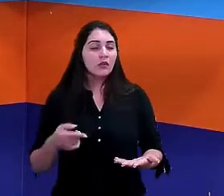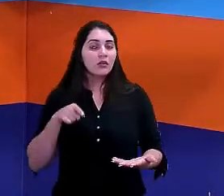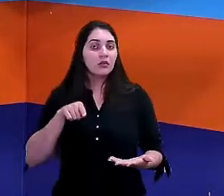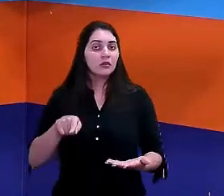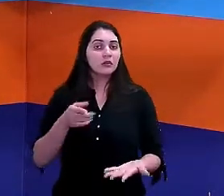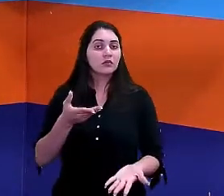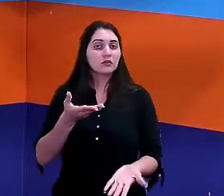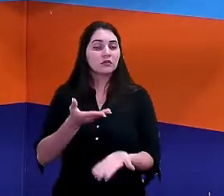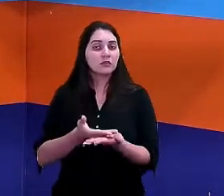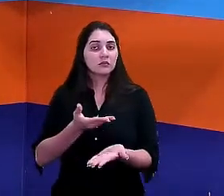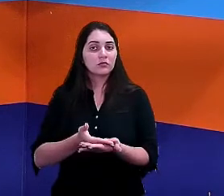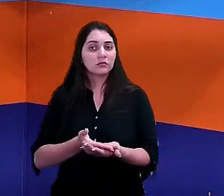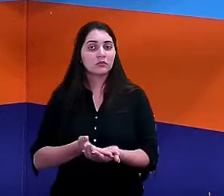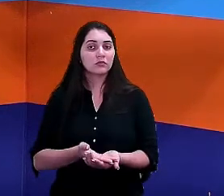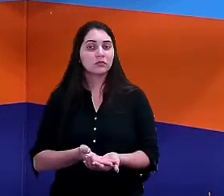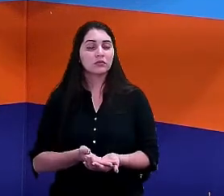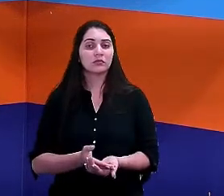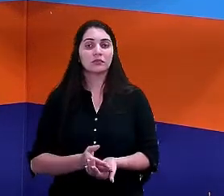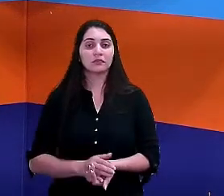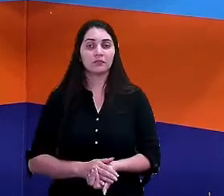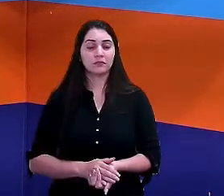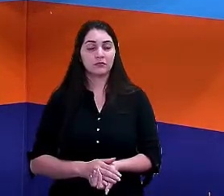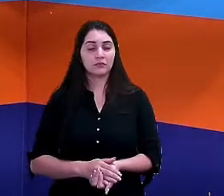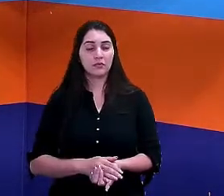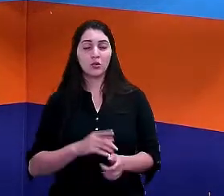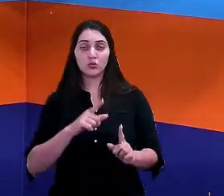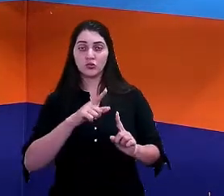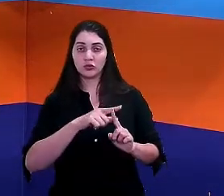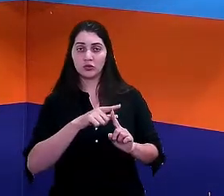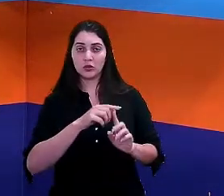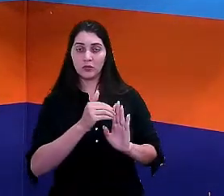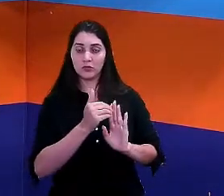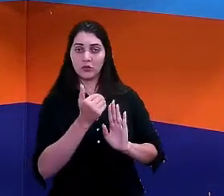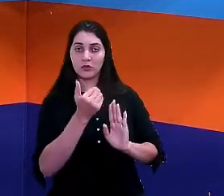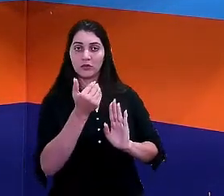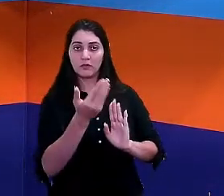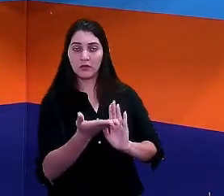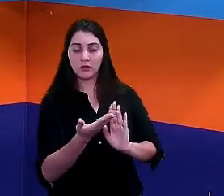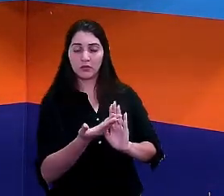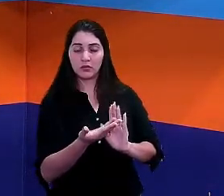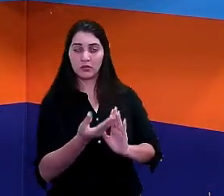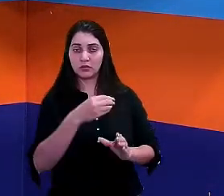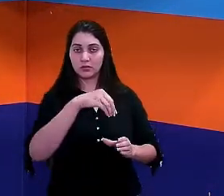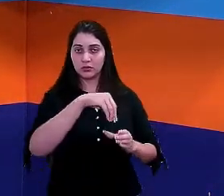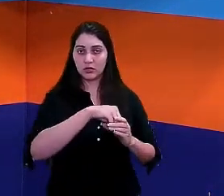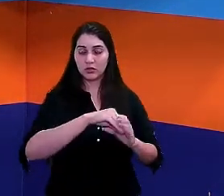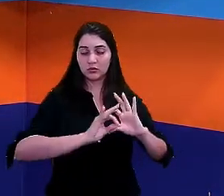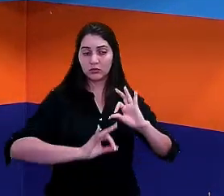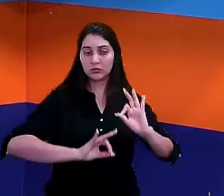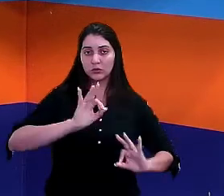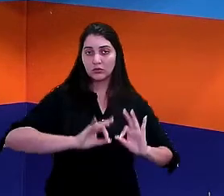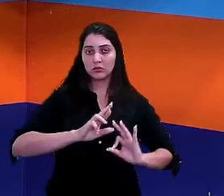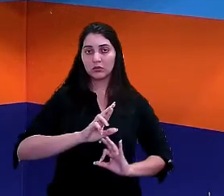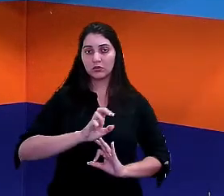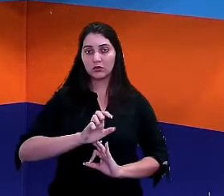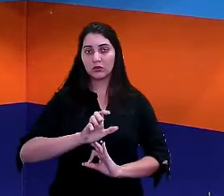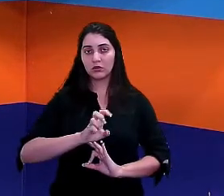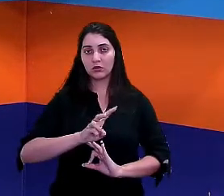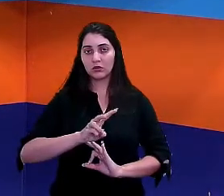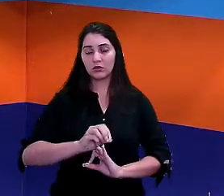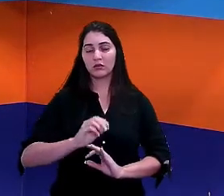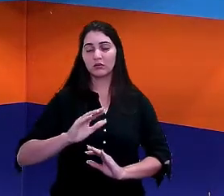aula rápida aí sobre os agentes externos e internos que formam o relevo, né? Na próxima aula